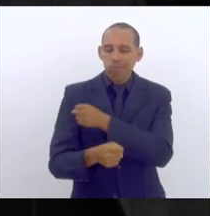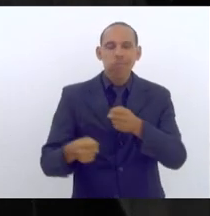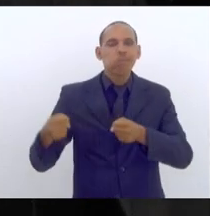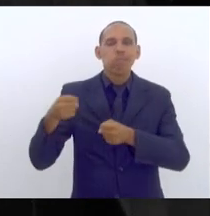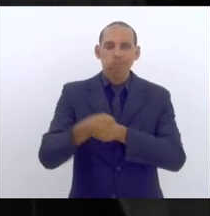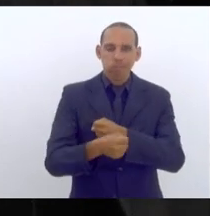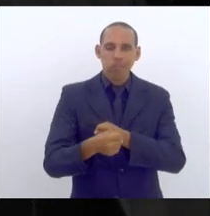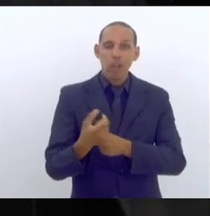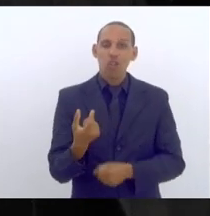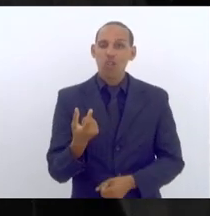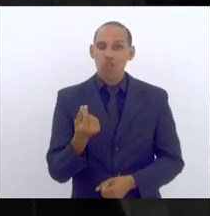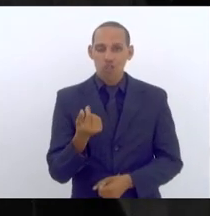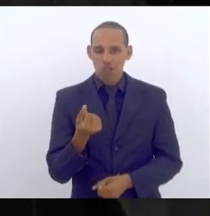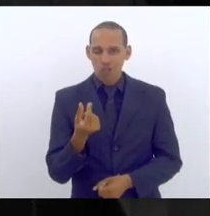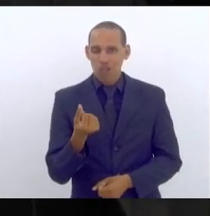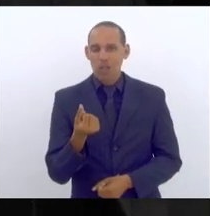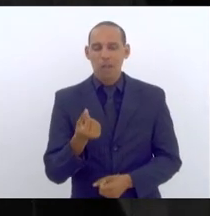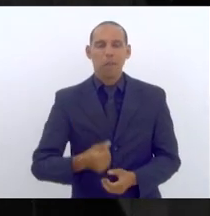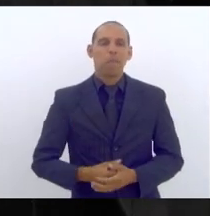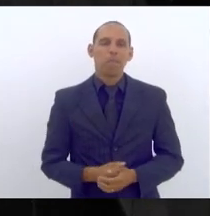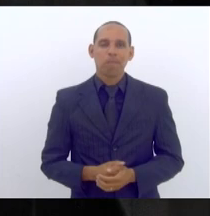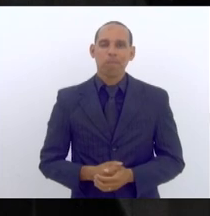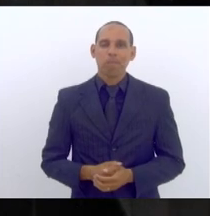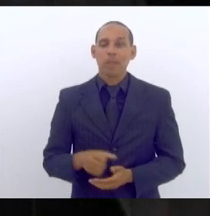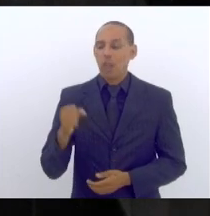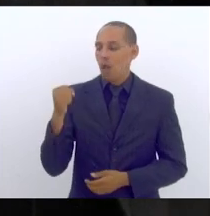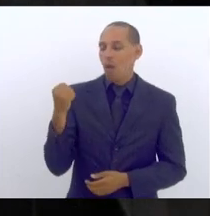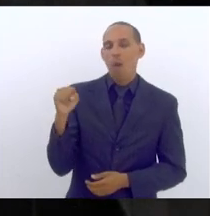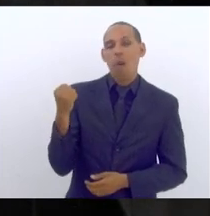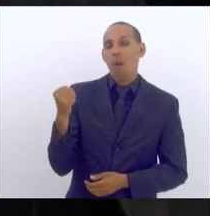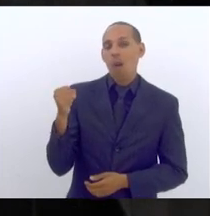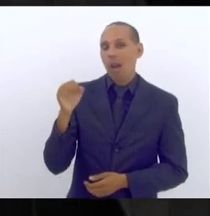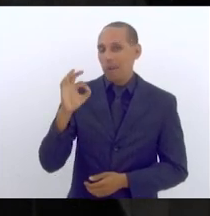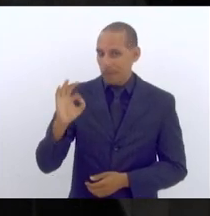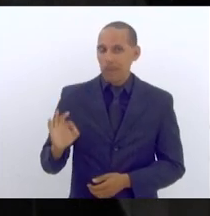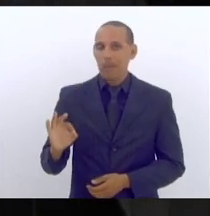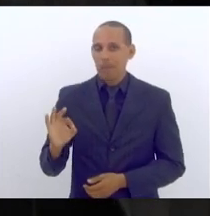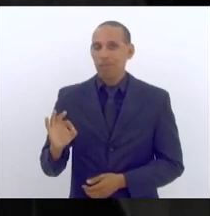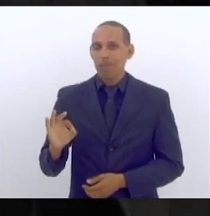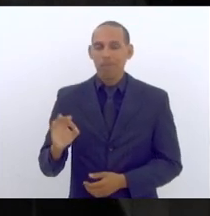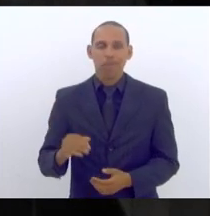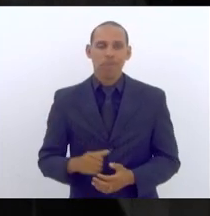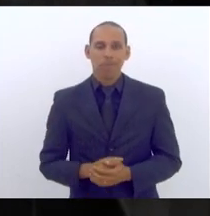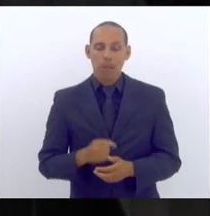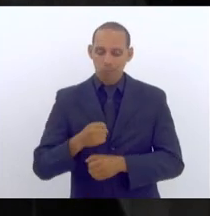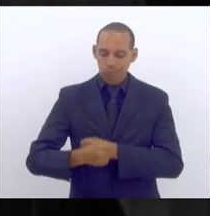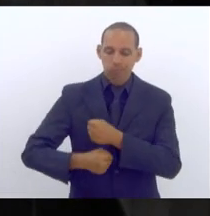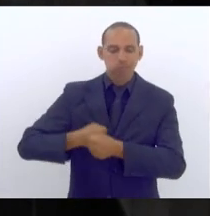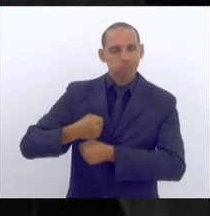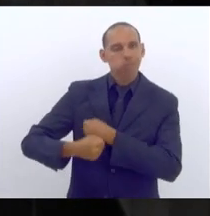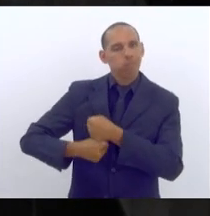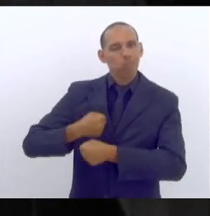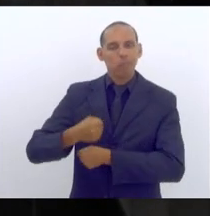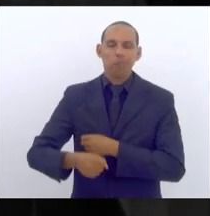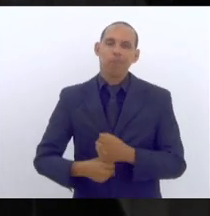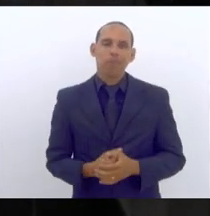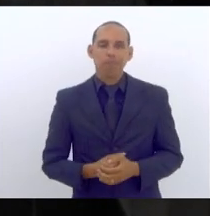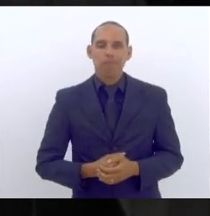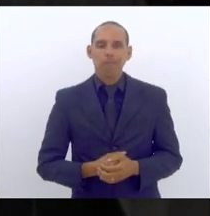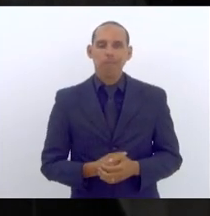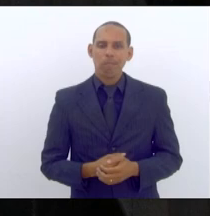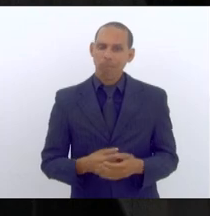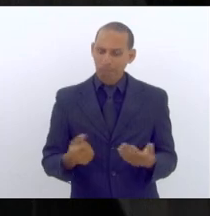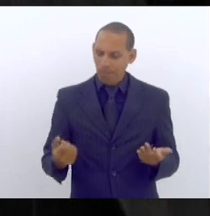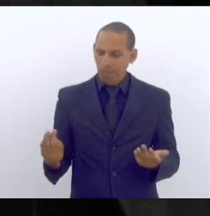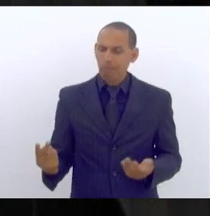o seu capital hospedeiro é de oito por cento ao ano O que é